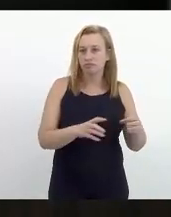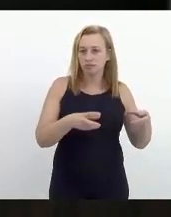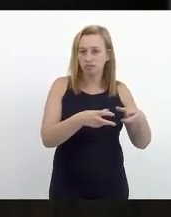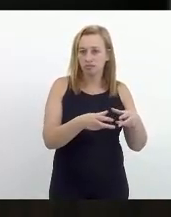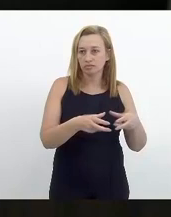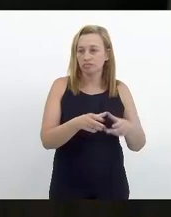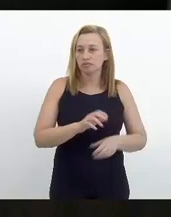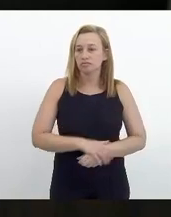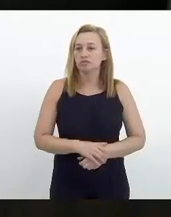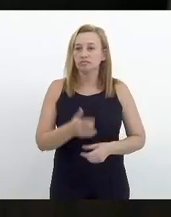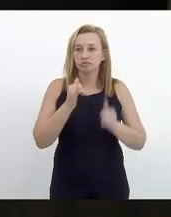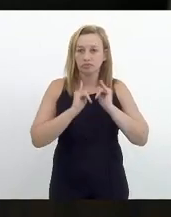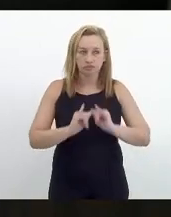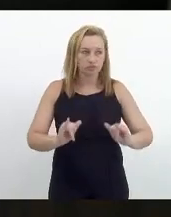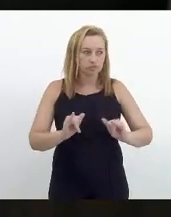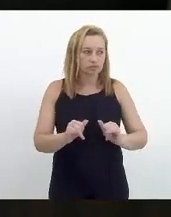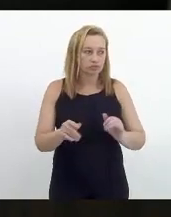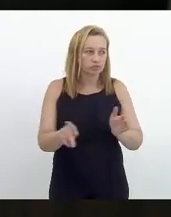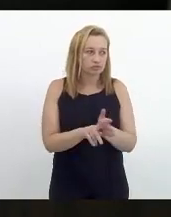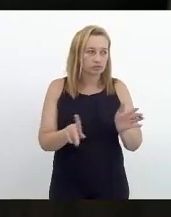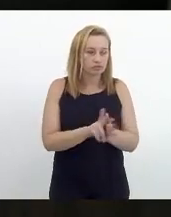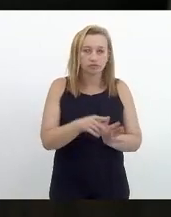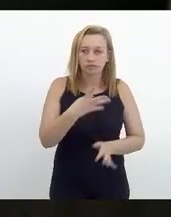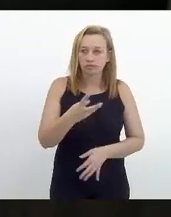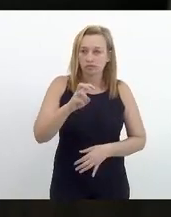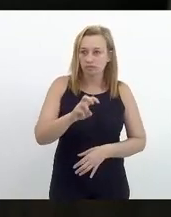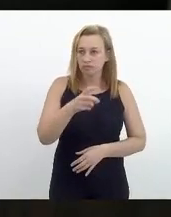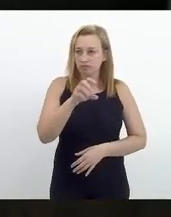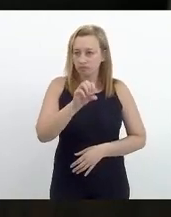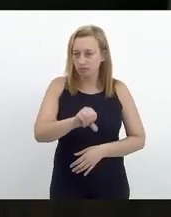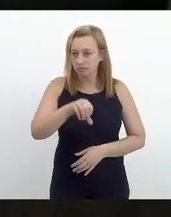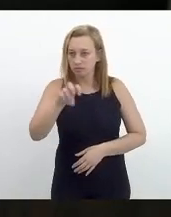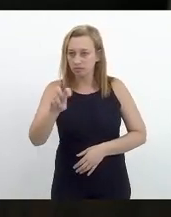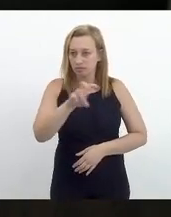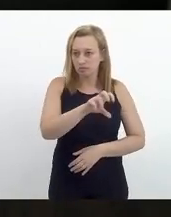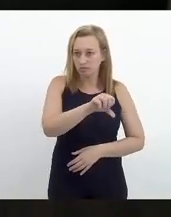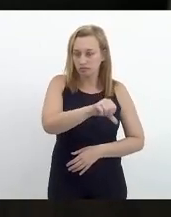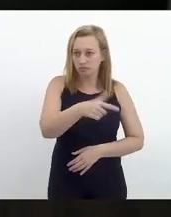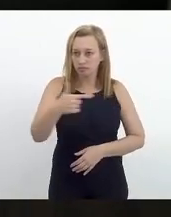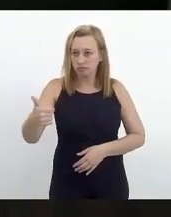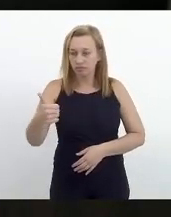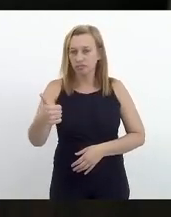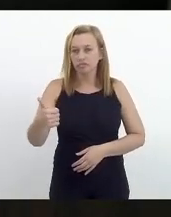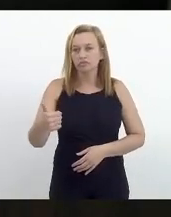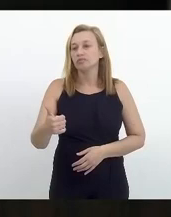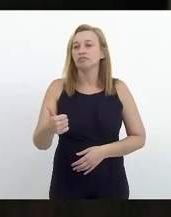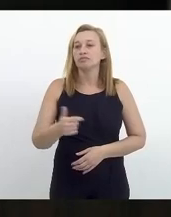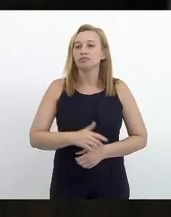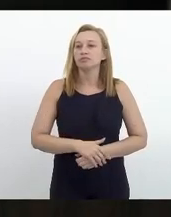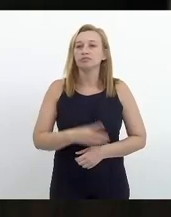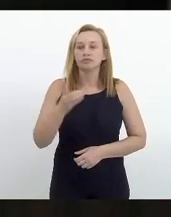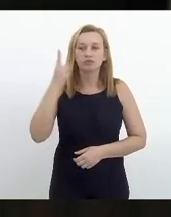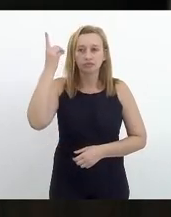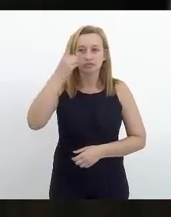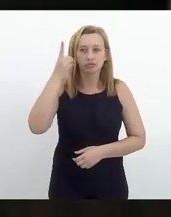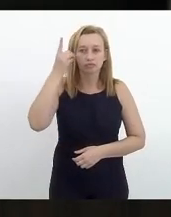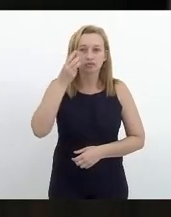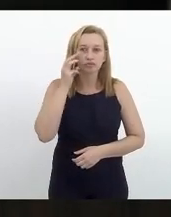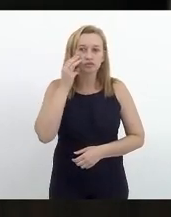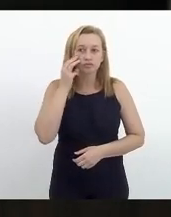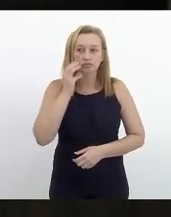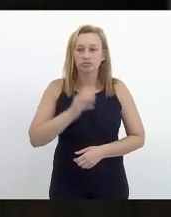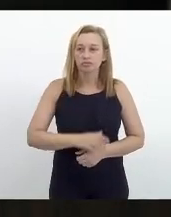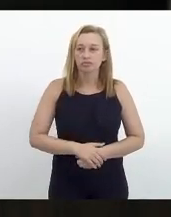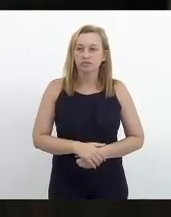comissões. Anuncio o projeto de lei 4595 de 21, de autoria do deputado Valdec